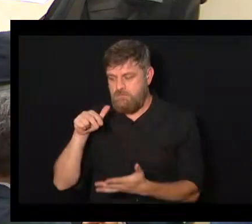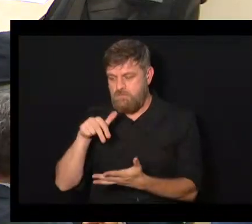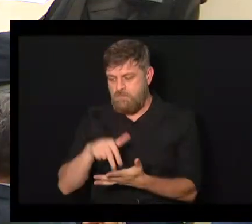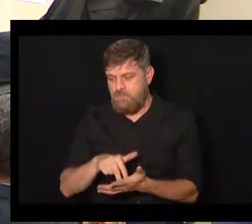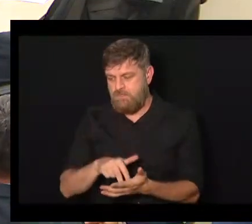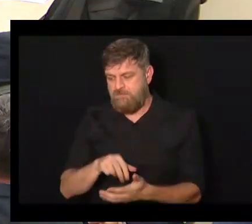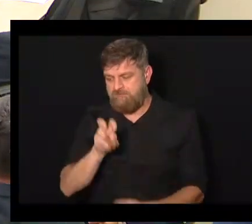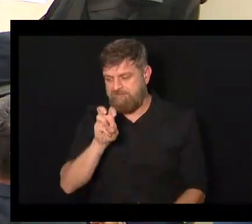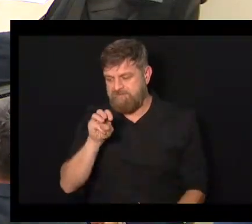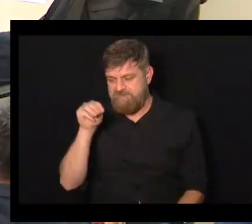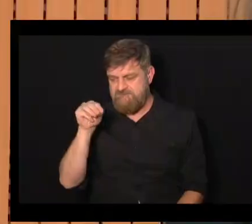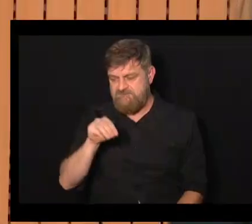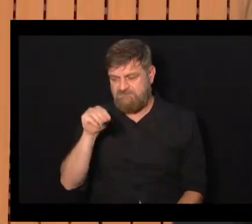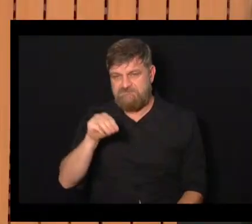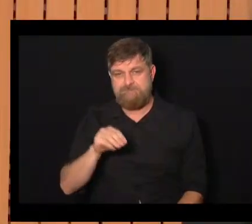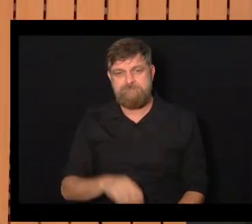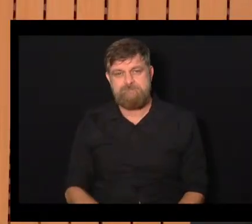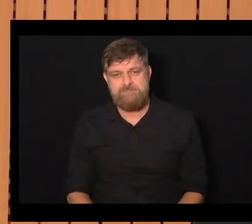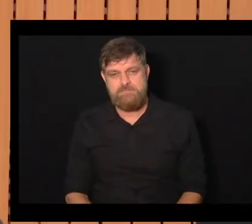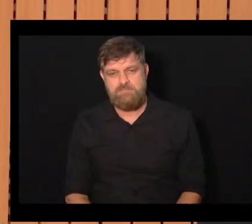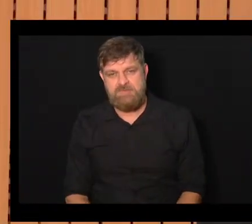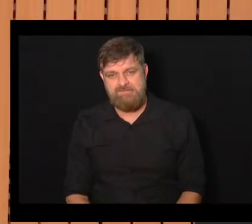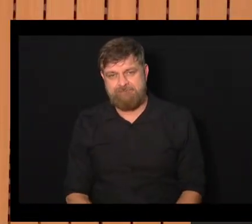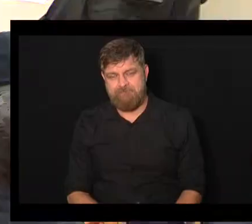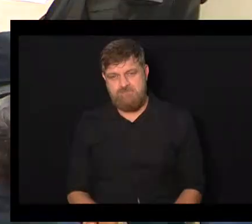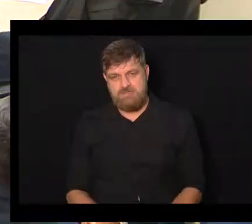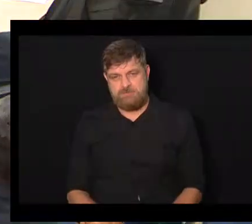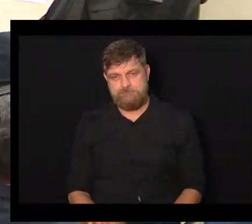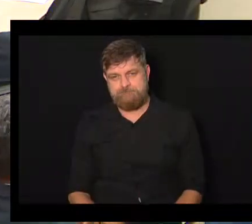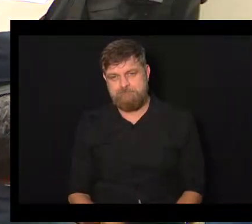Vossa Excelência tem a tribuna por até 5 minutos.